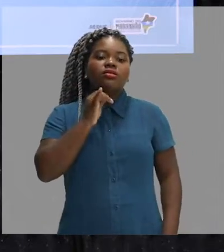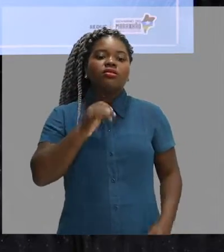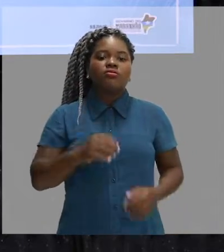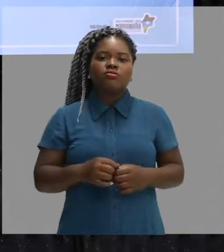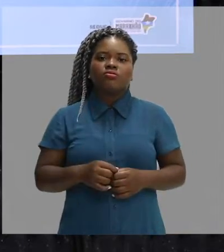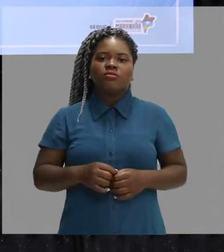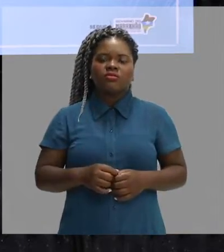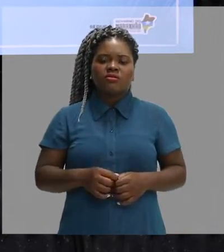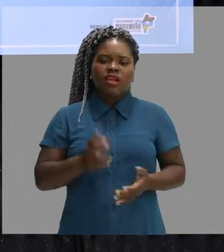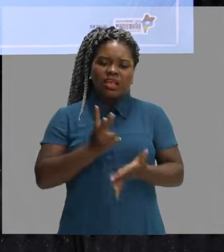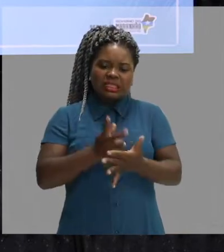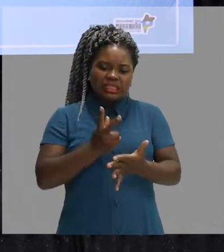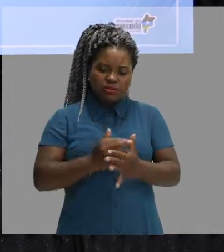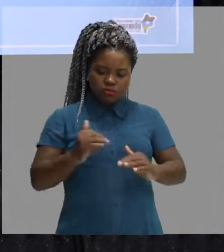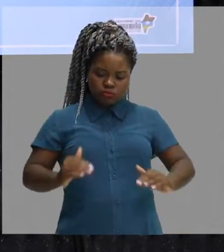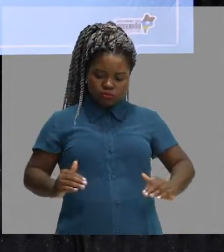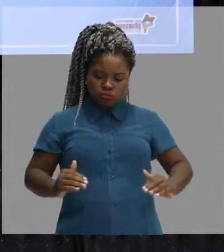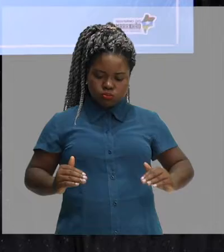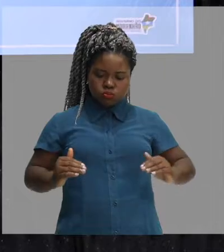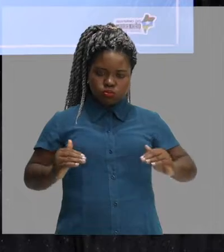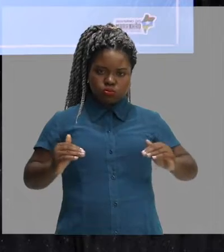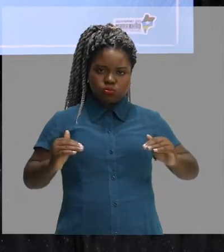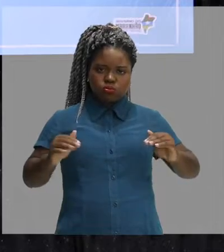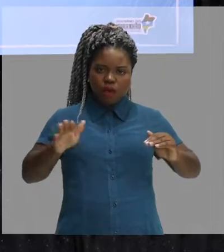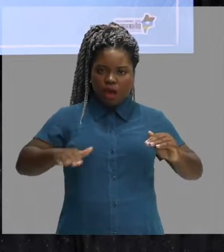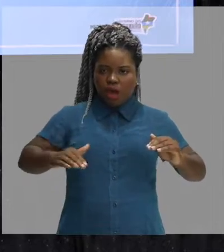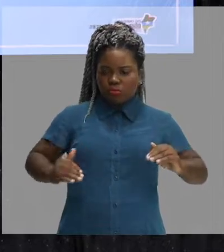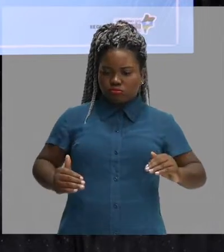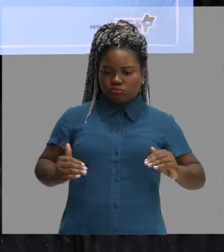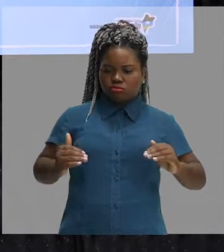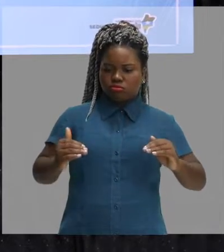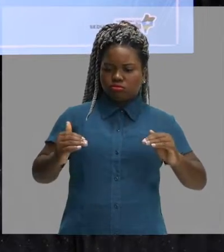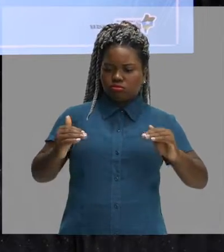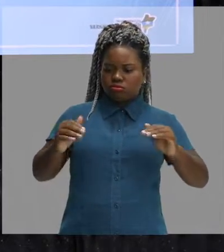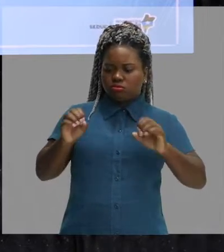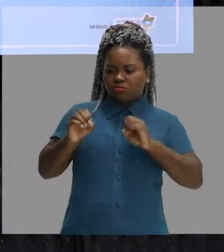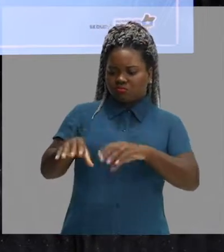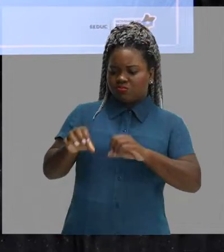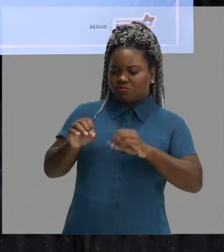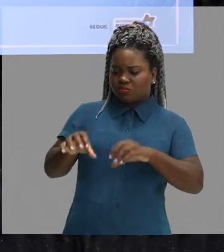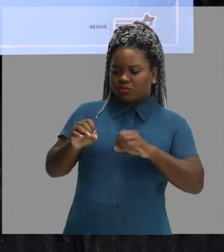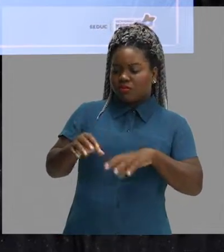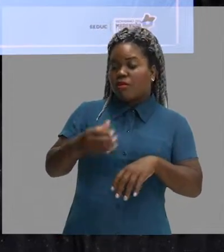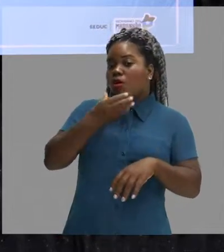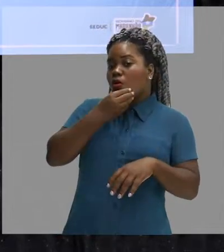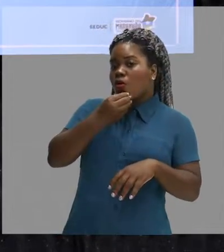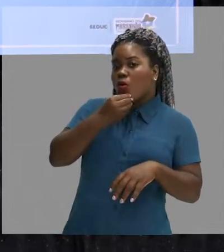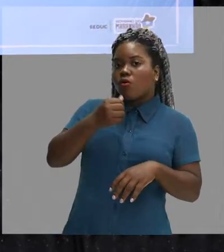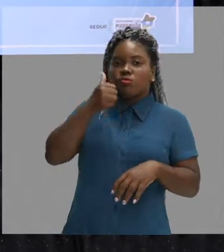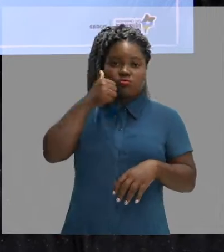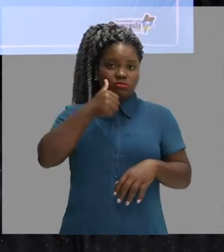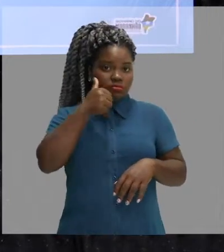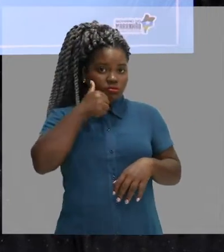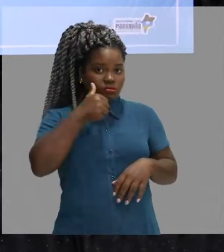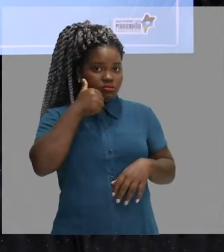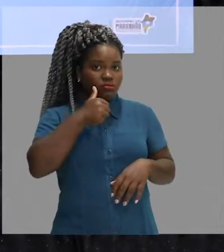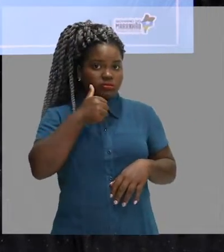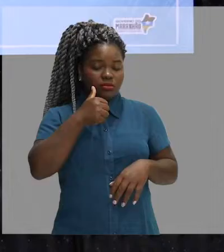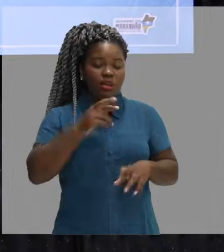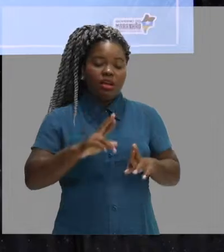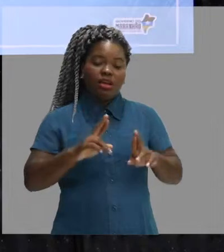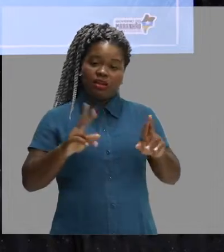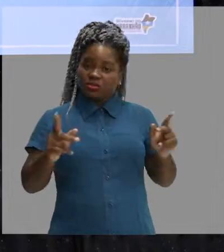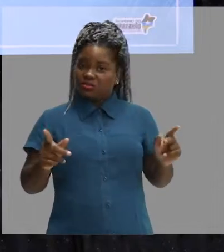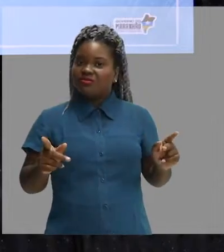Desde cedo, desde criancinha, você percebe que a forma de educar meninos e meninas, por vezes, é